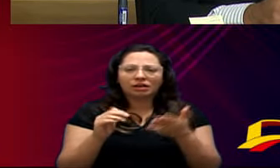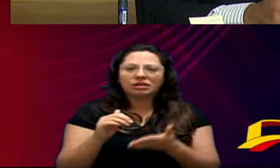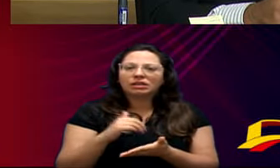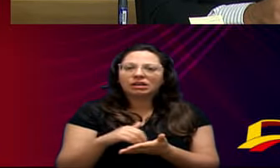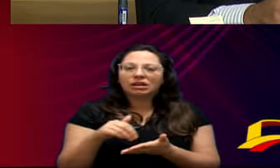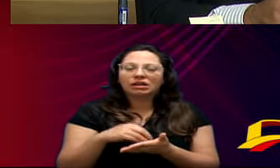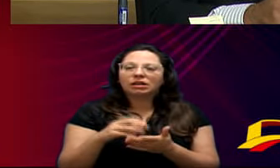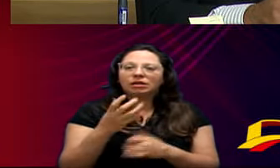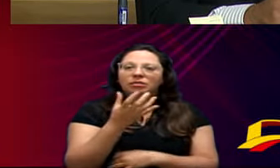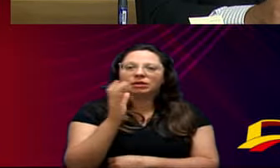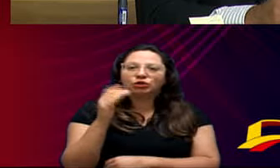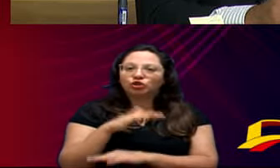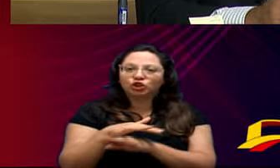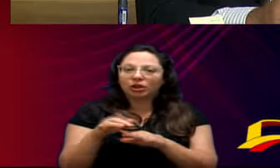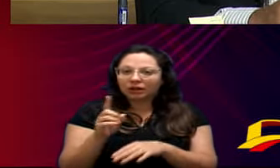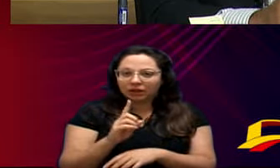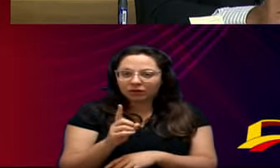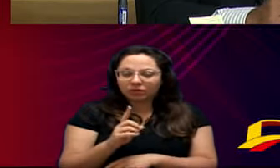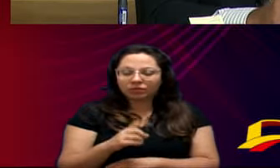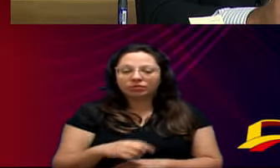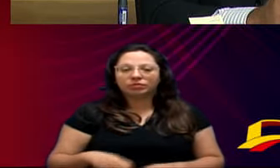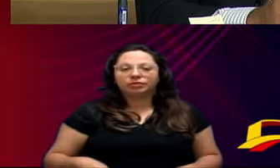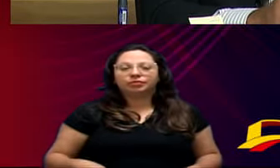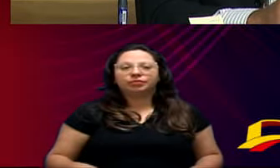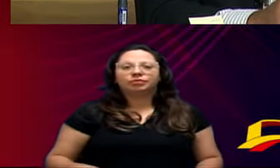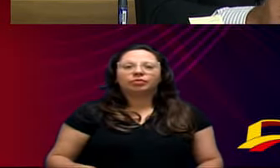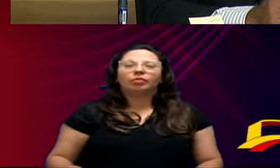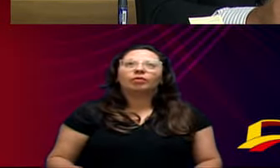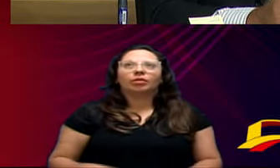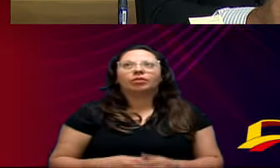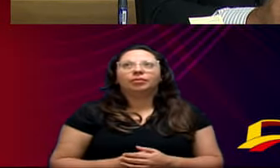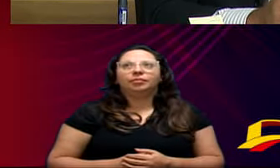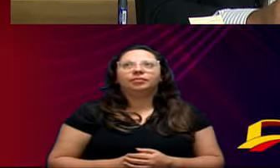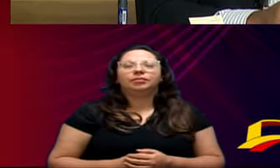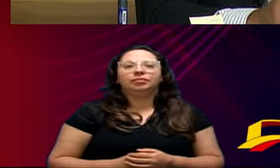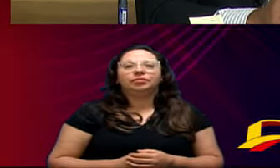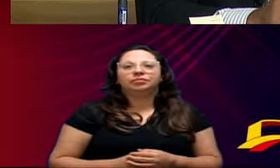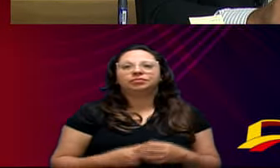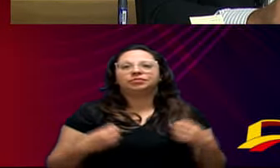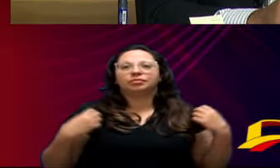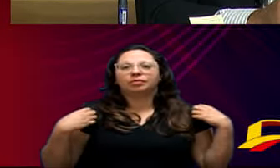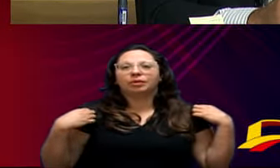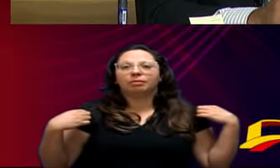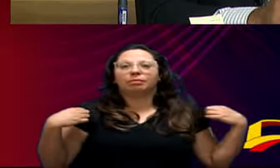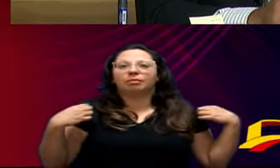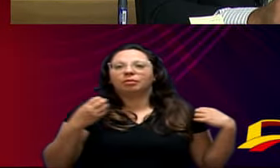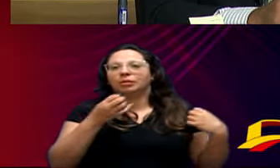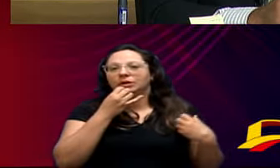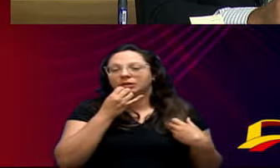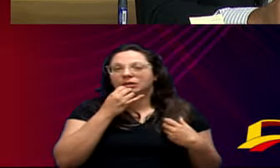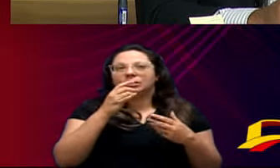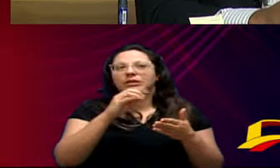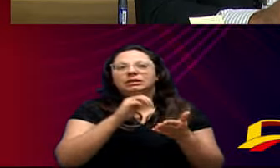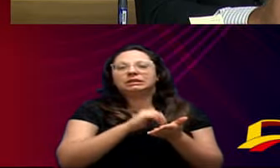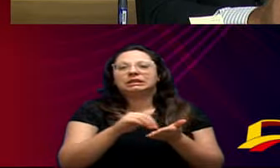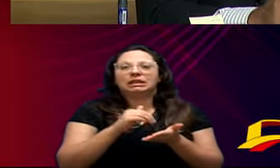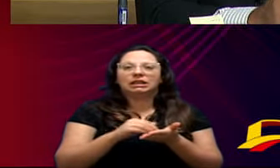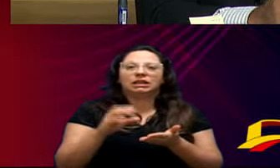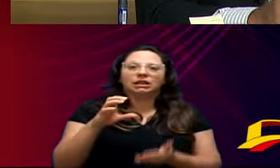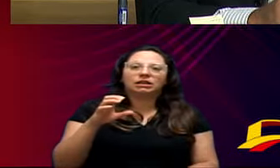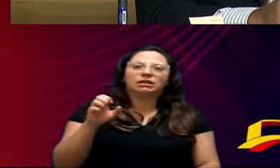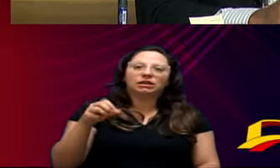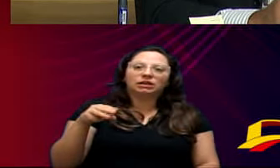serviço operacional e acho que é meio assim vamos colocar que a secretaria da Sema né da da do meio